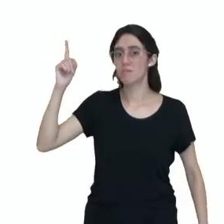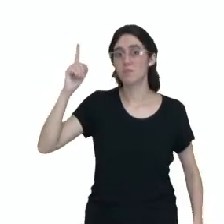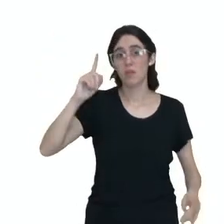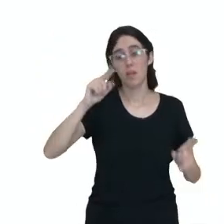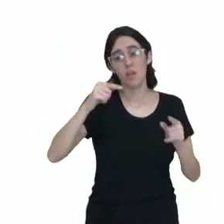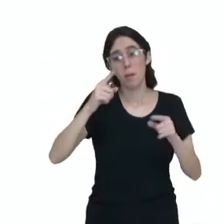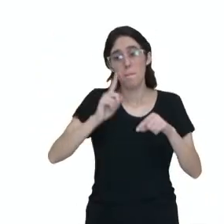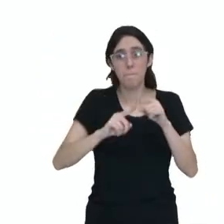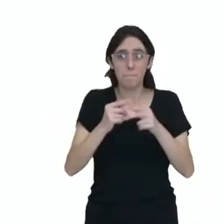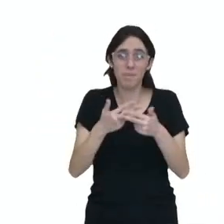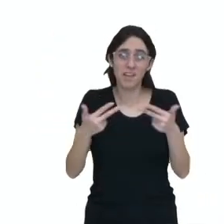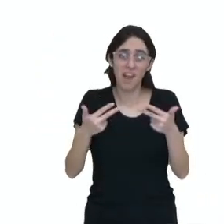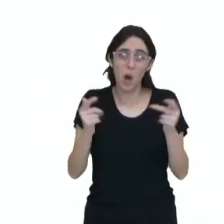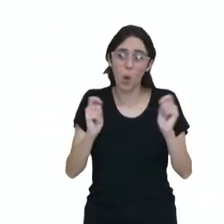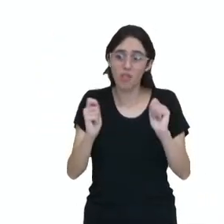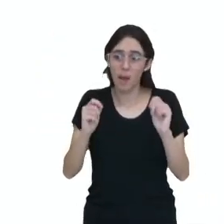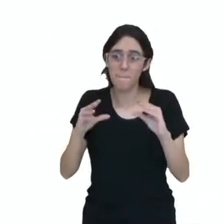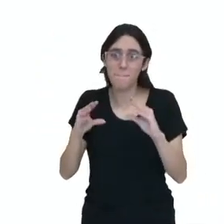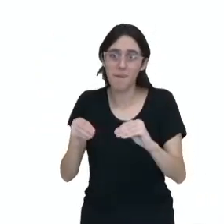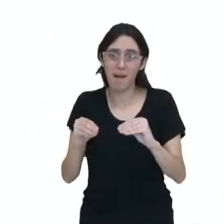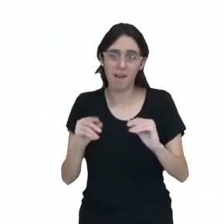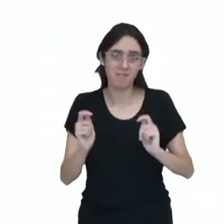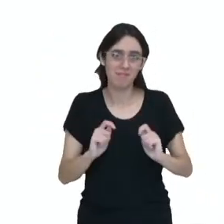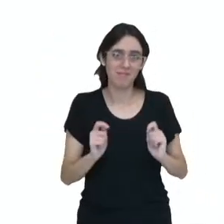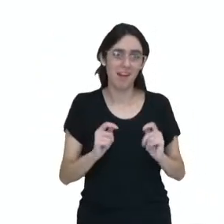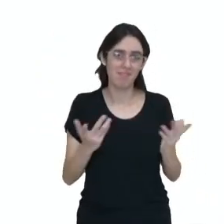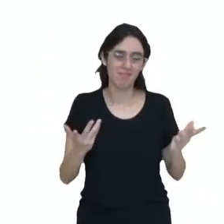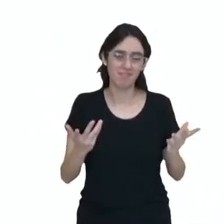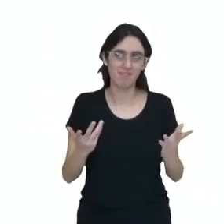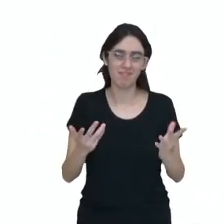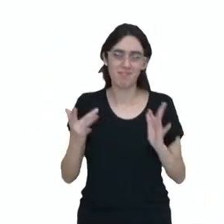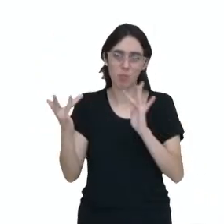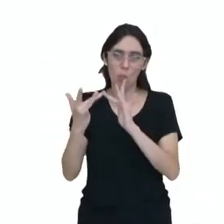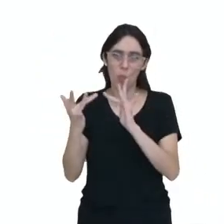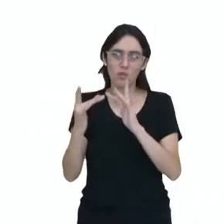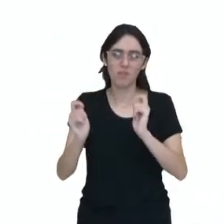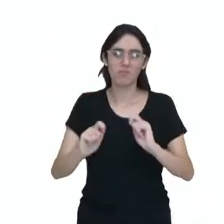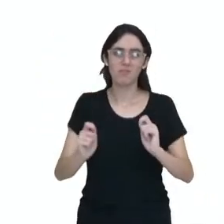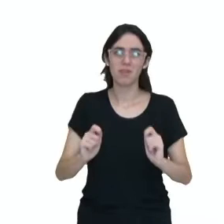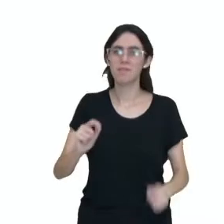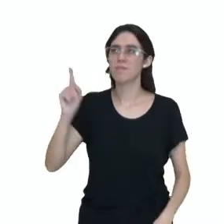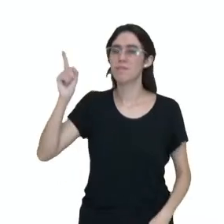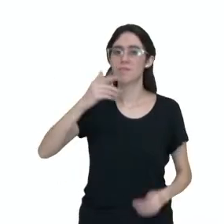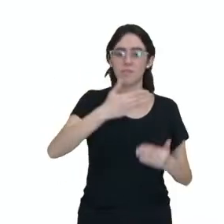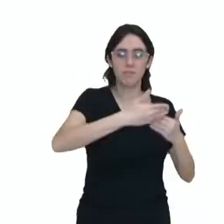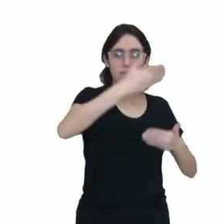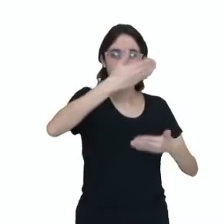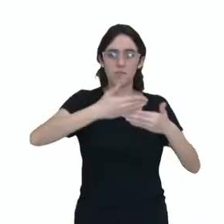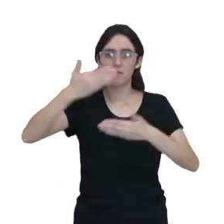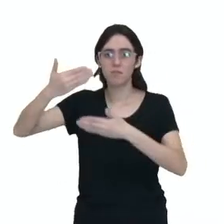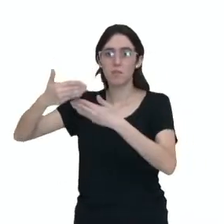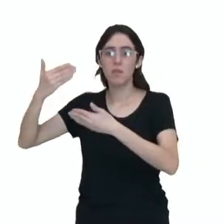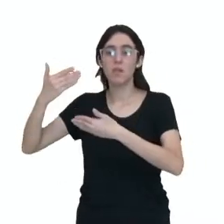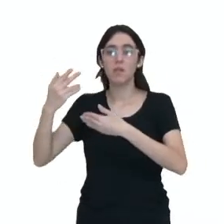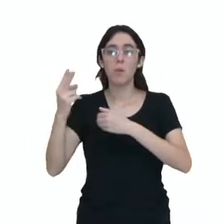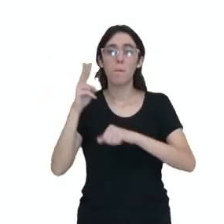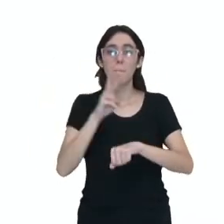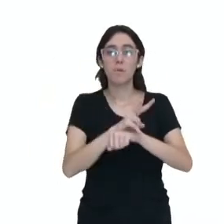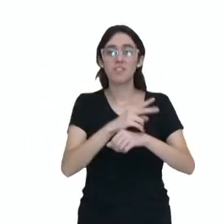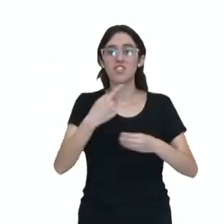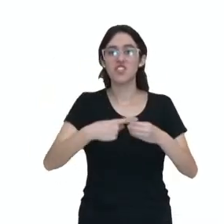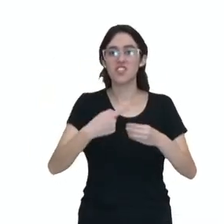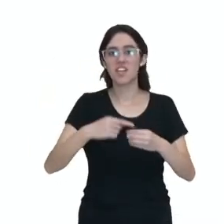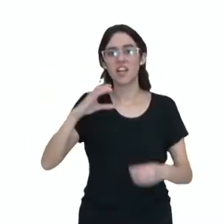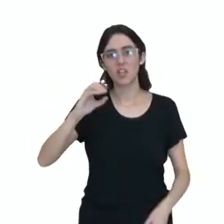pegar a muralha. É uma série de muralhas, na verdade, pedras que rodeavam e protegiam a cidade de Constantinopla. Isso, inclusive, dificultou muito os